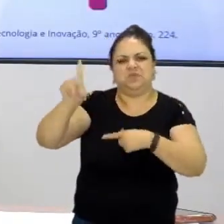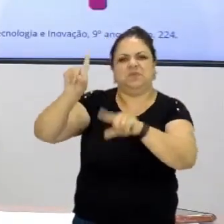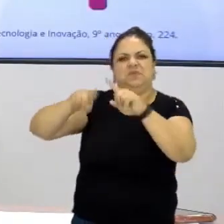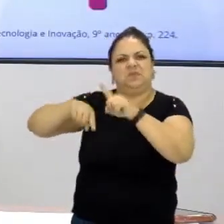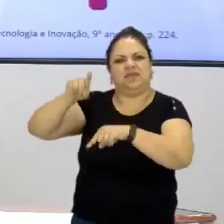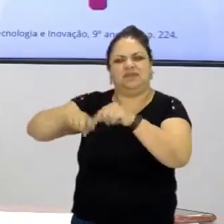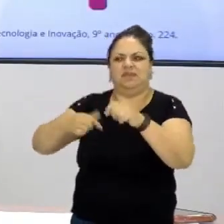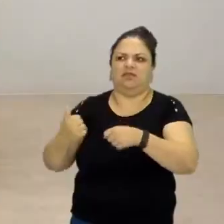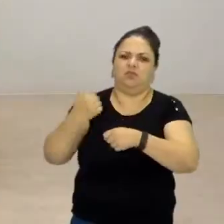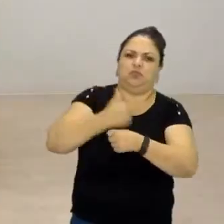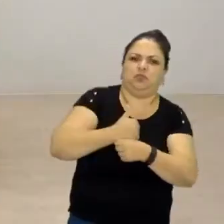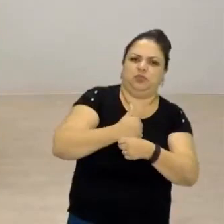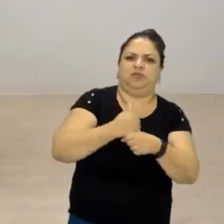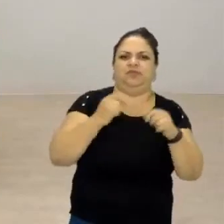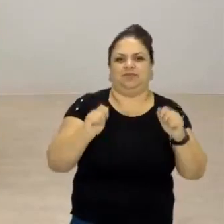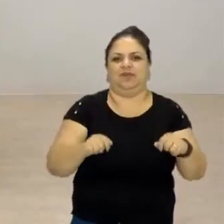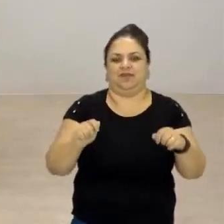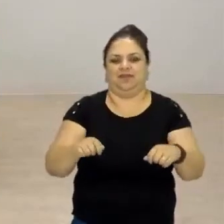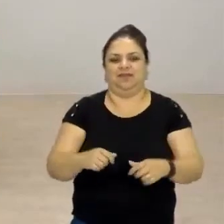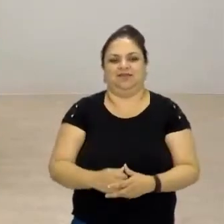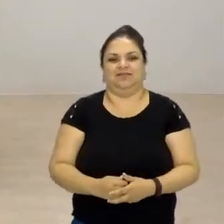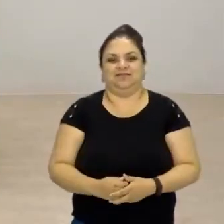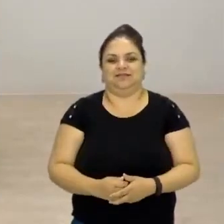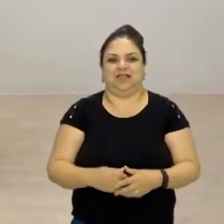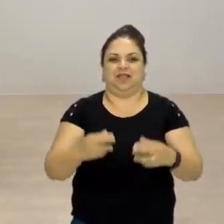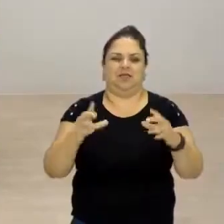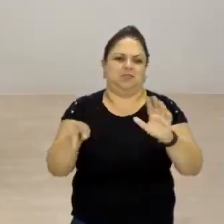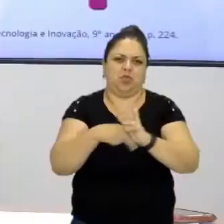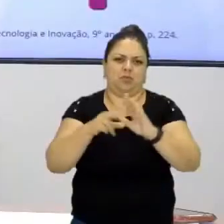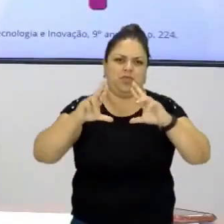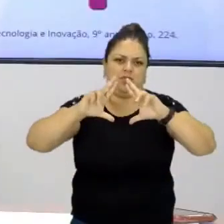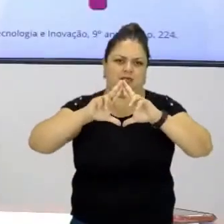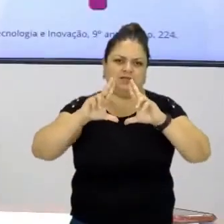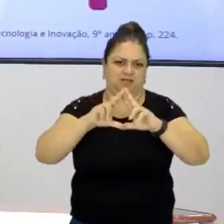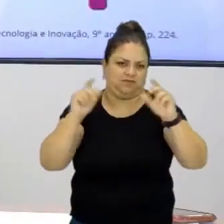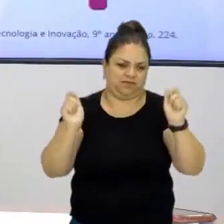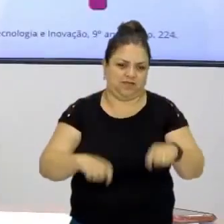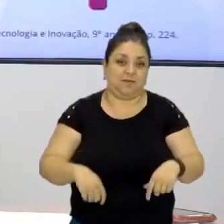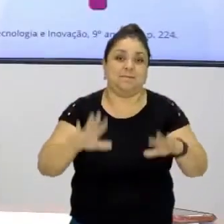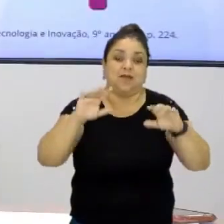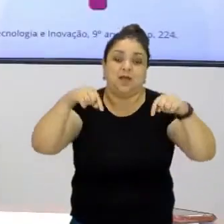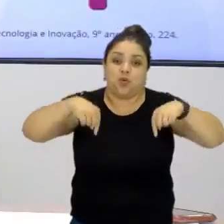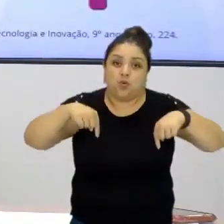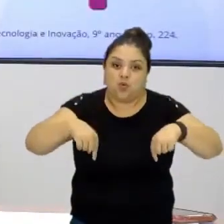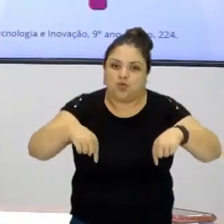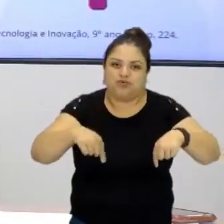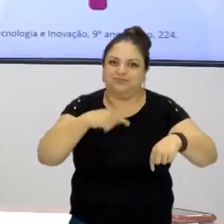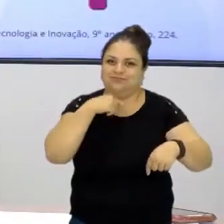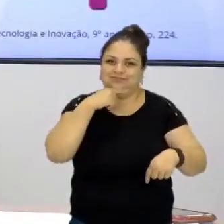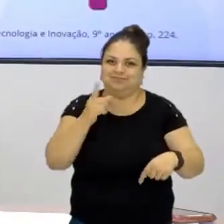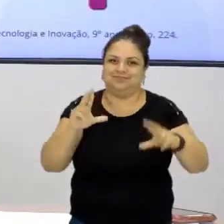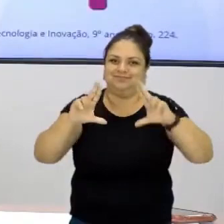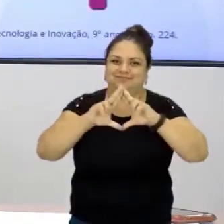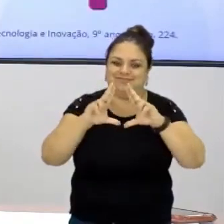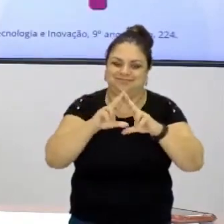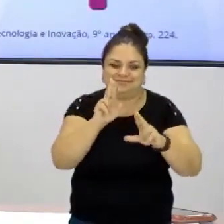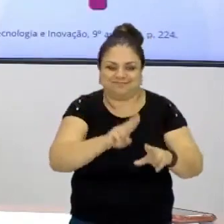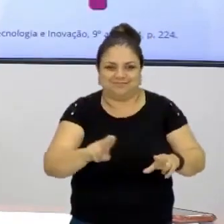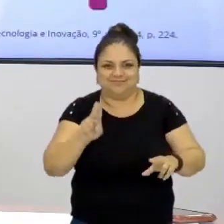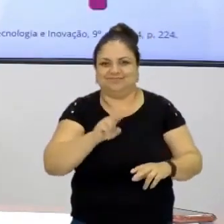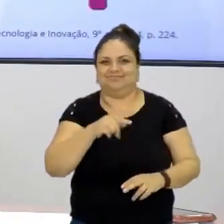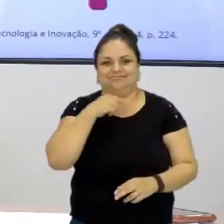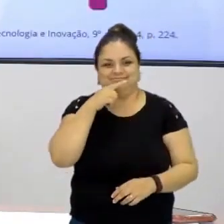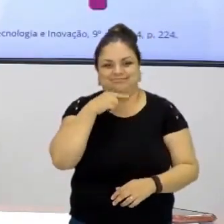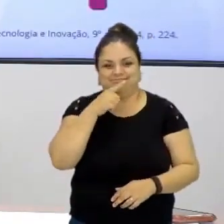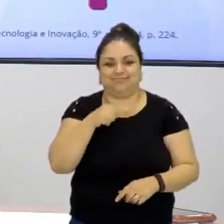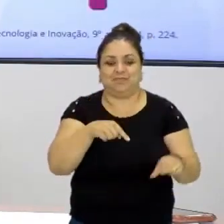podia substituir, né? Materiais recicláveis. E aqui a gente não tem muito essa possibilidade. Alguns desses materiais aqui,